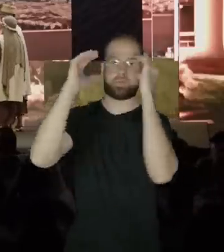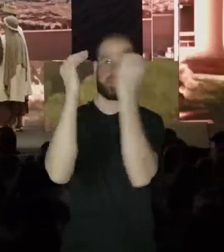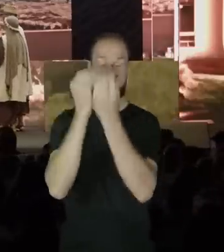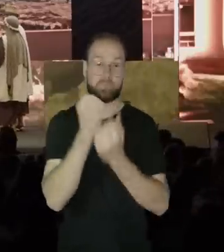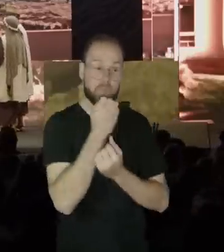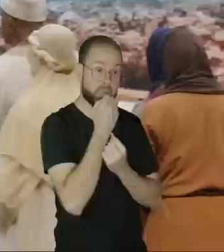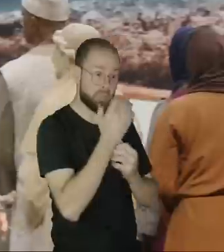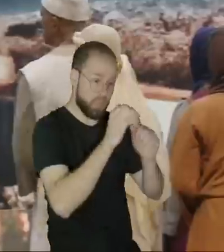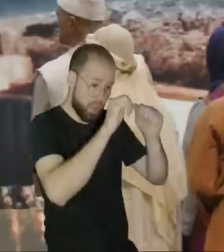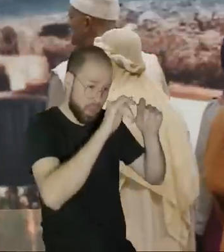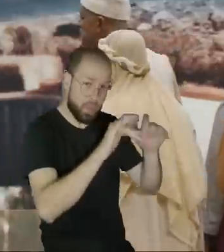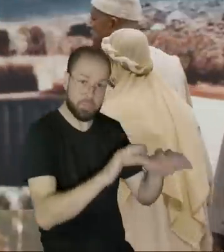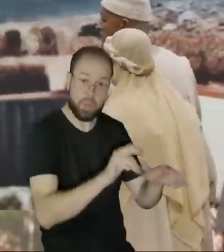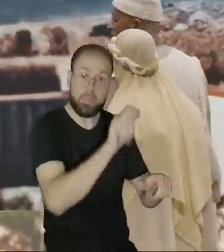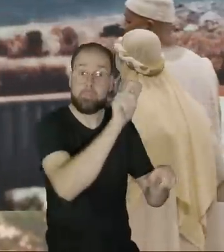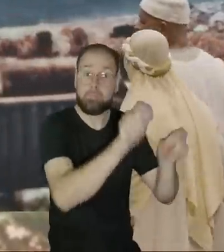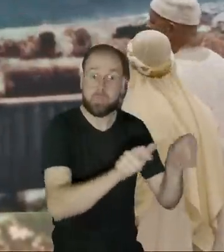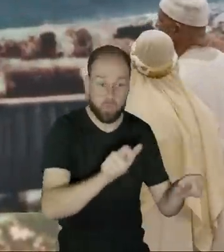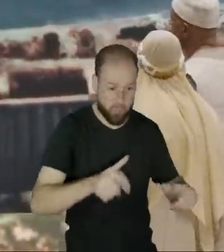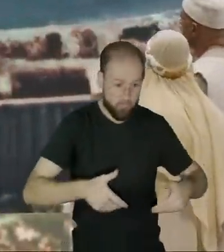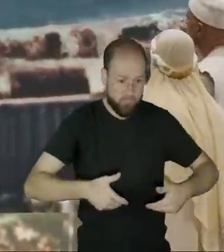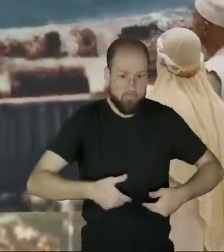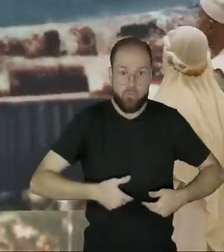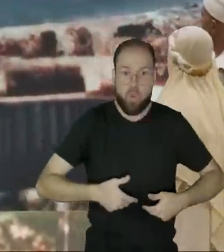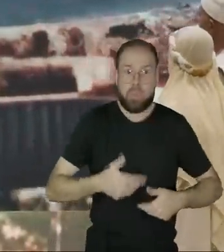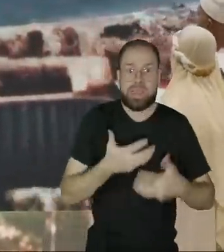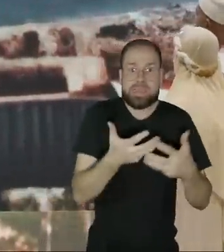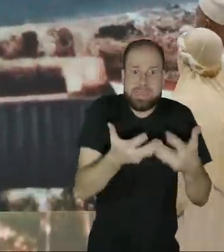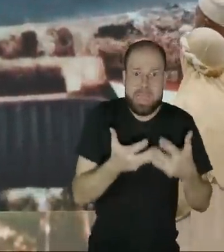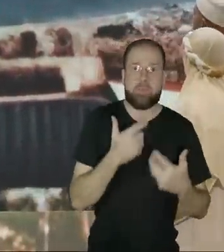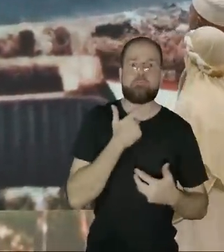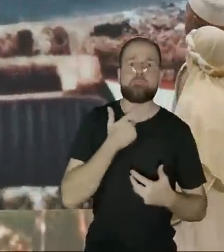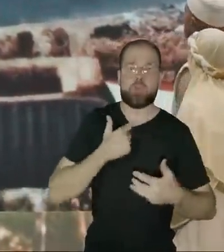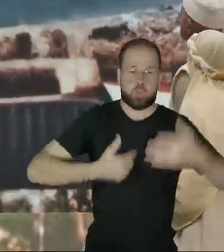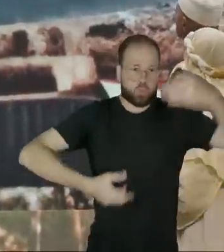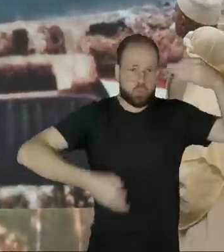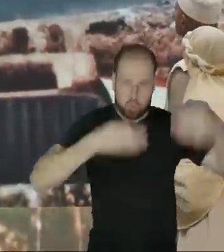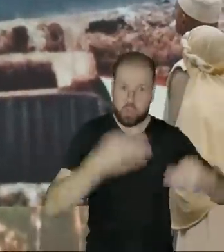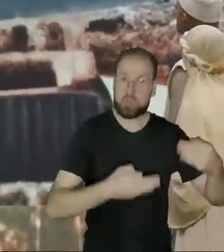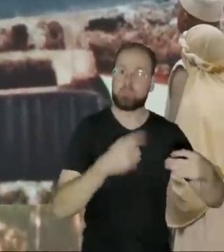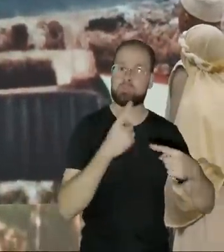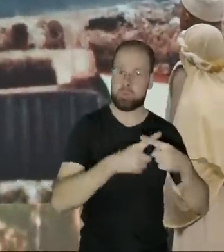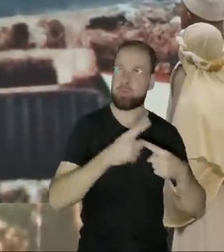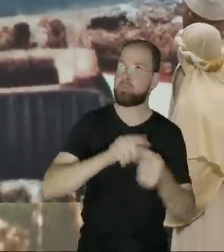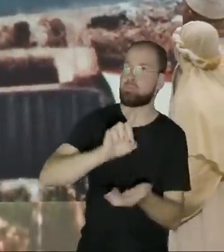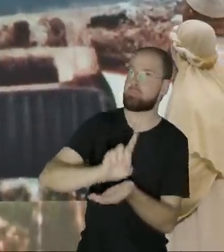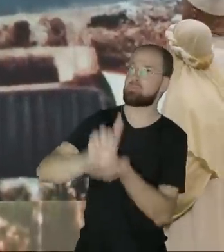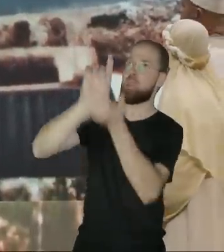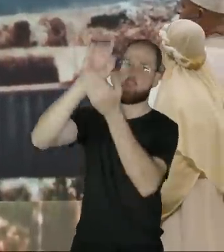Bem-aventurados os que têm fome e sede de justiça, porque serão saciados.